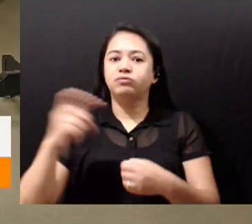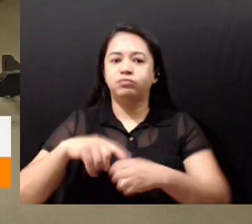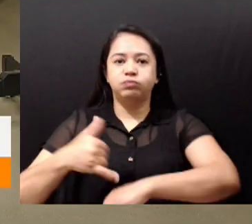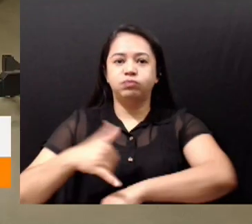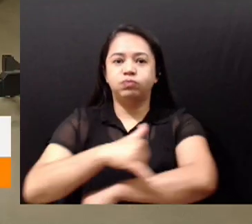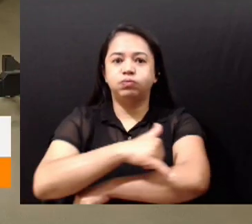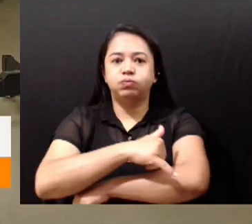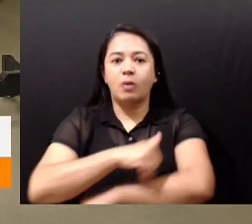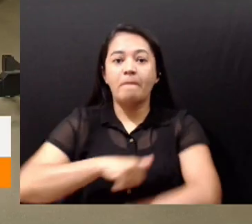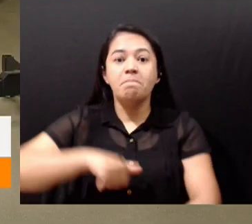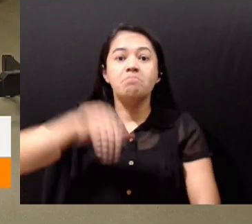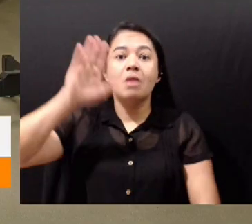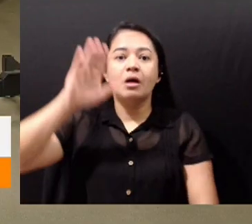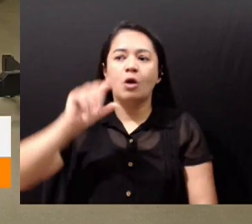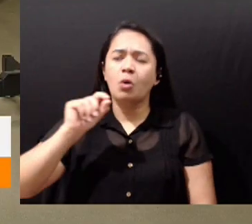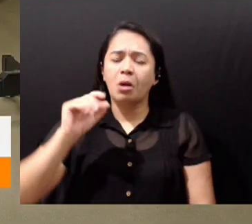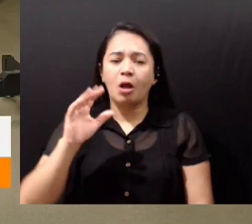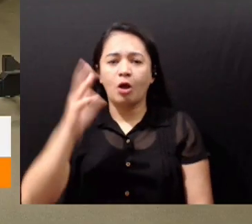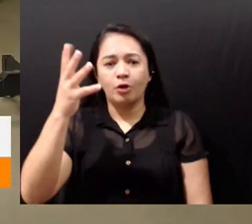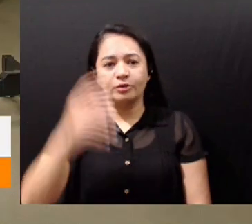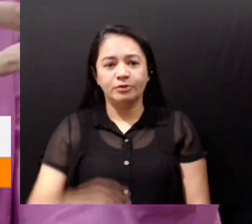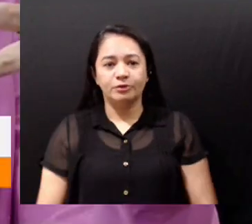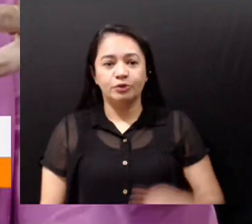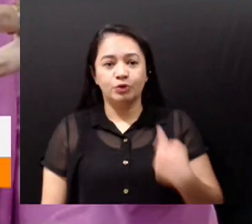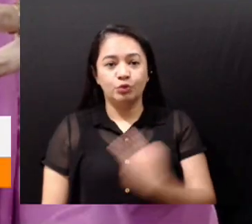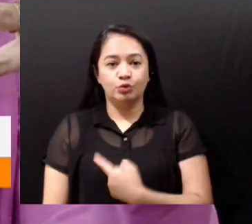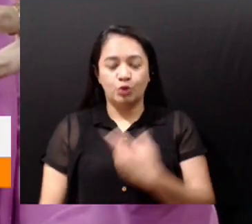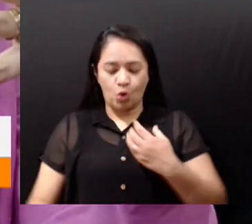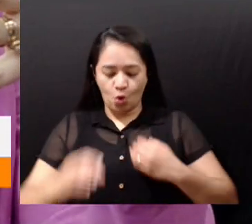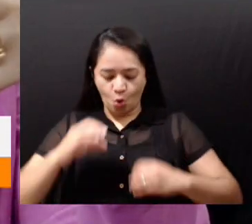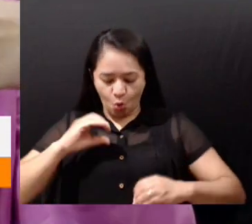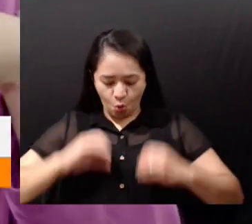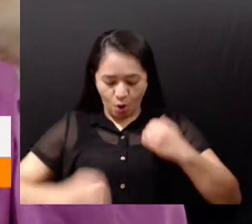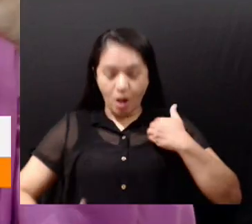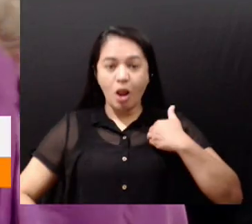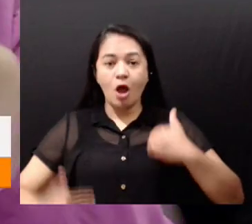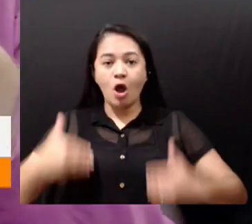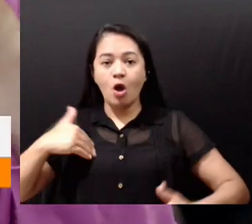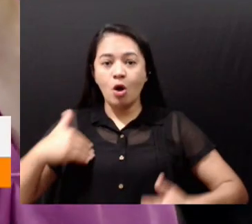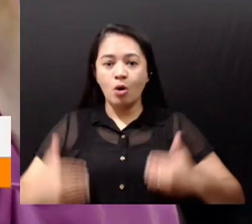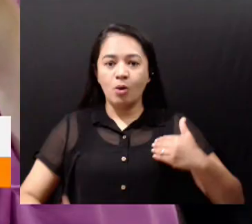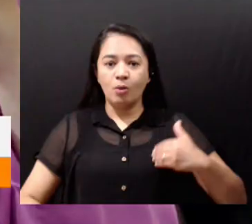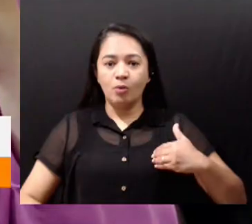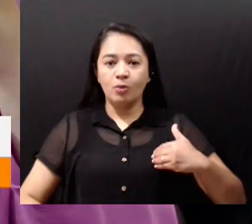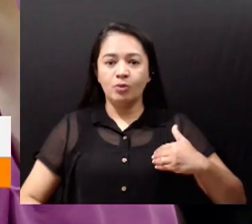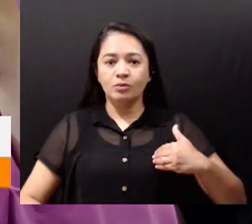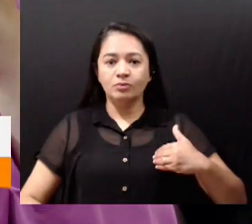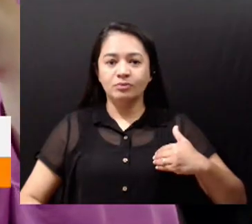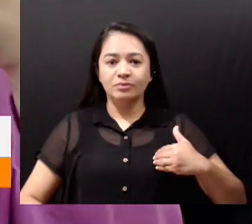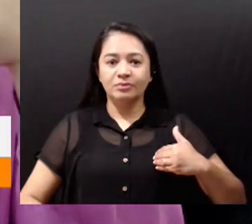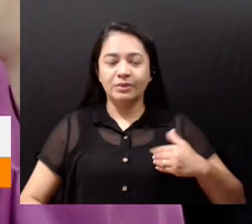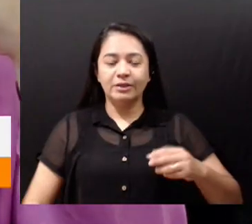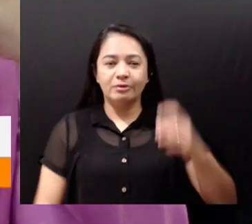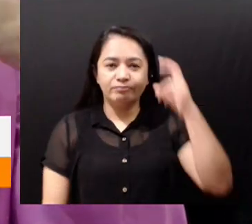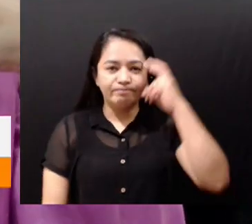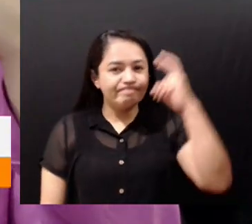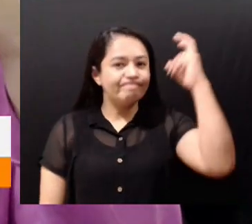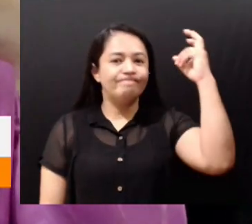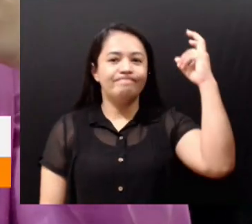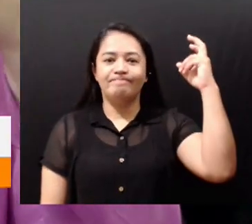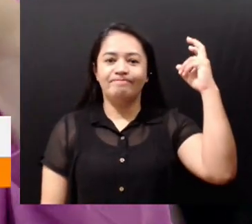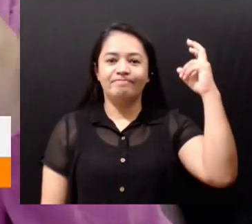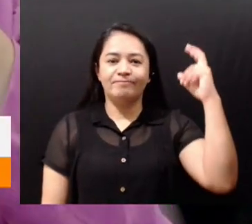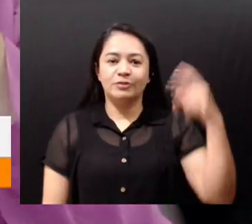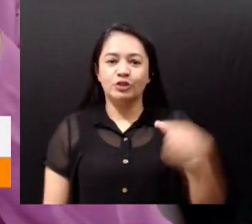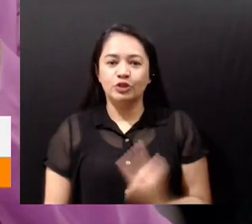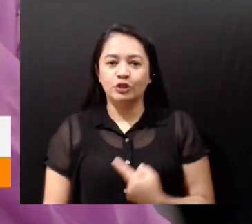que é isso? O nosso organismo, o nosso corpo, né, é extremamente inteligente. E aí, quando a gente faz essas